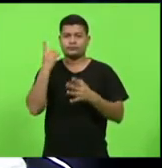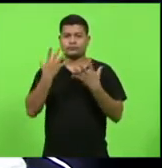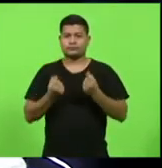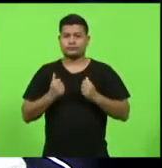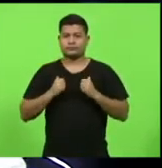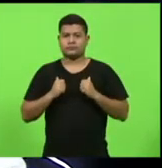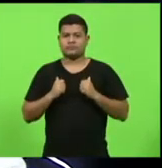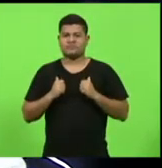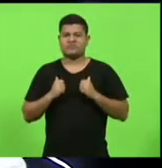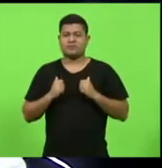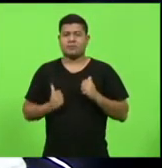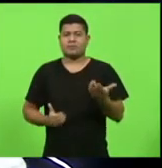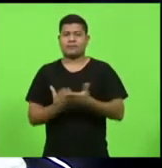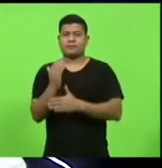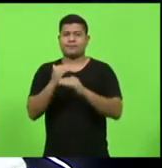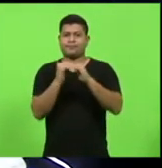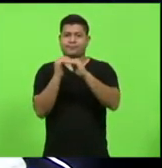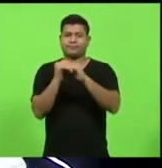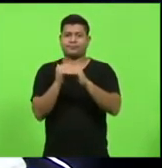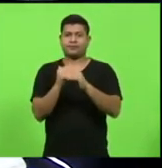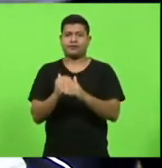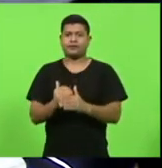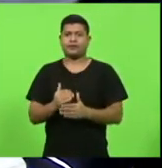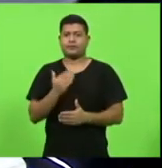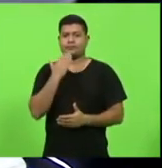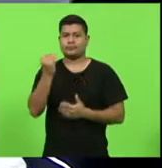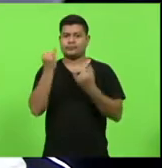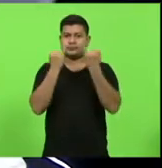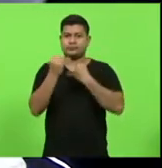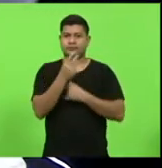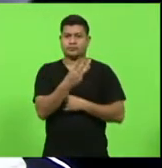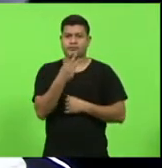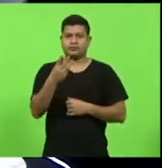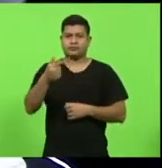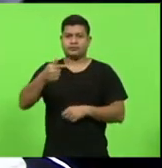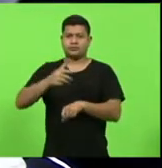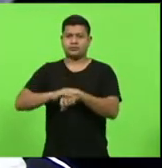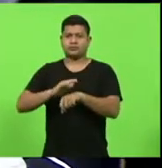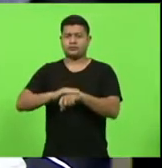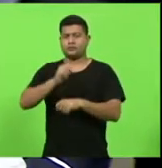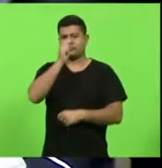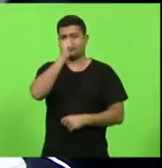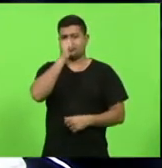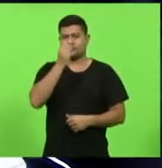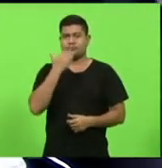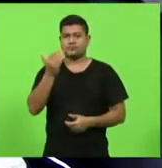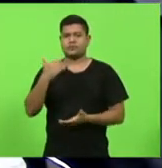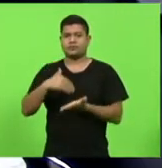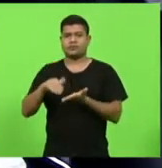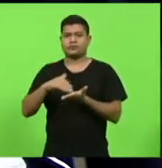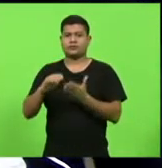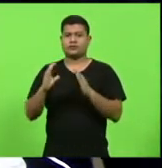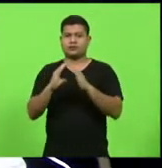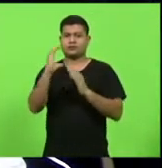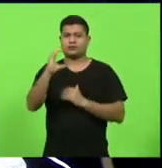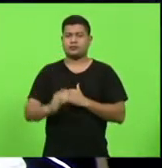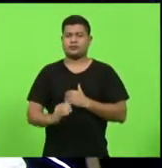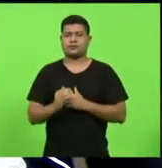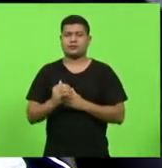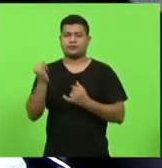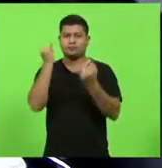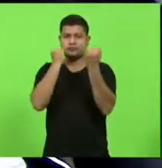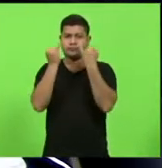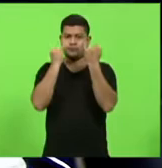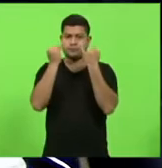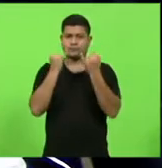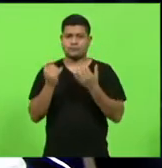encontra. Aprovado por unanimidade. Pedido de informação 337, autoria deputado João Amin, solicitando ao secretário de Estado da Casa Civil